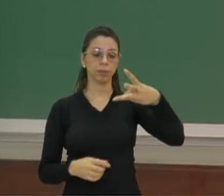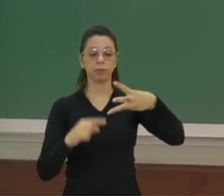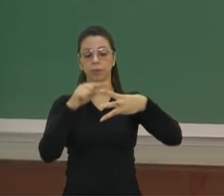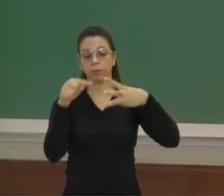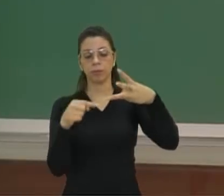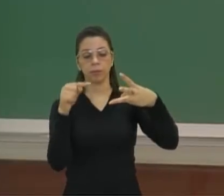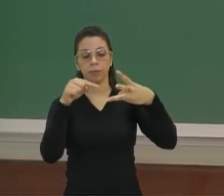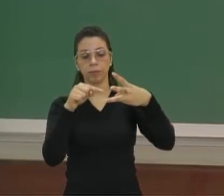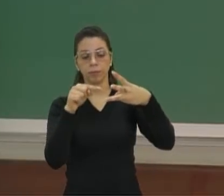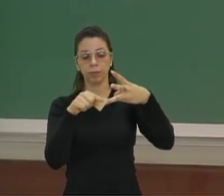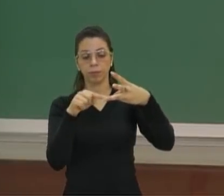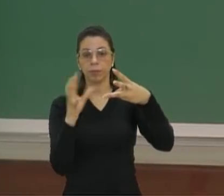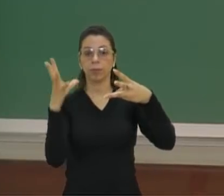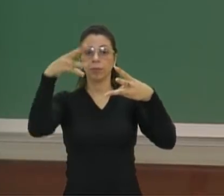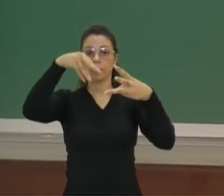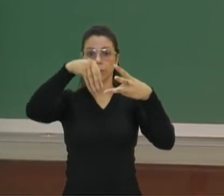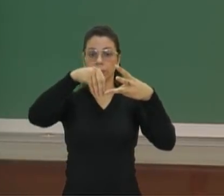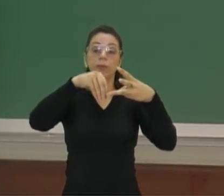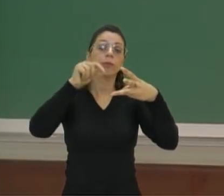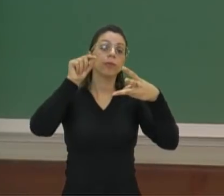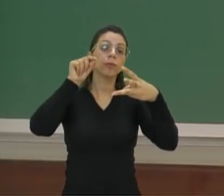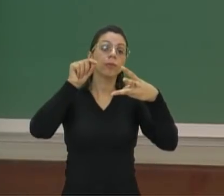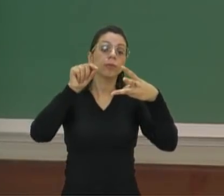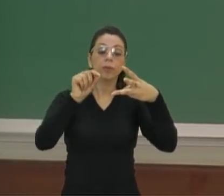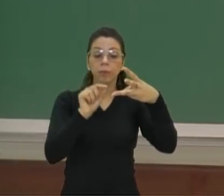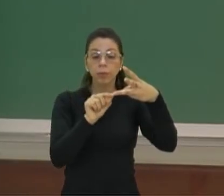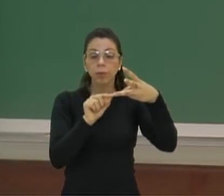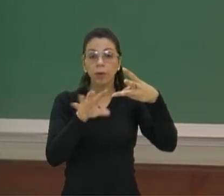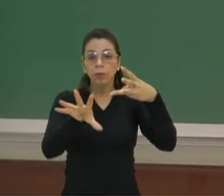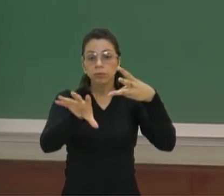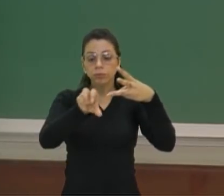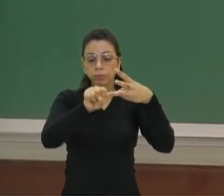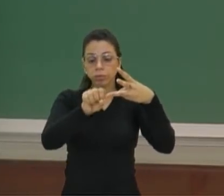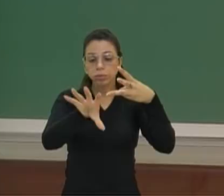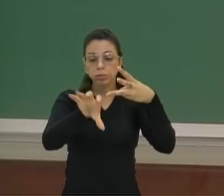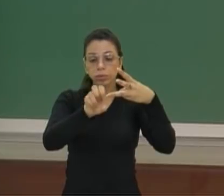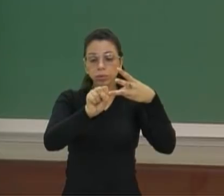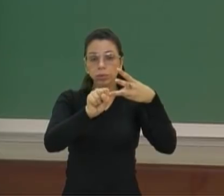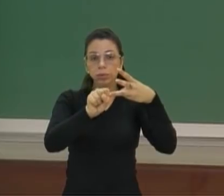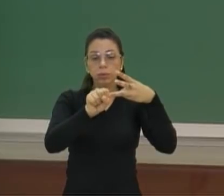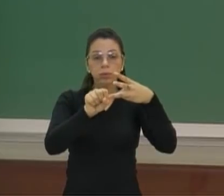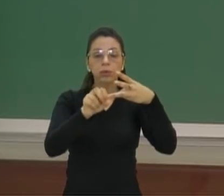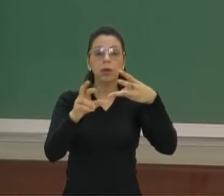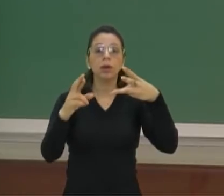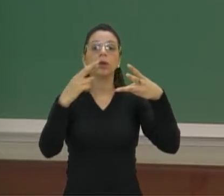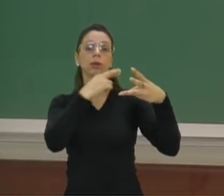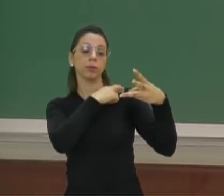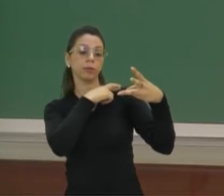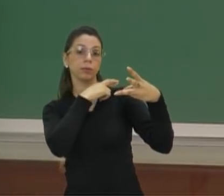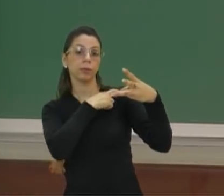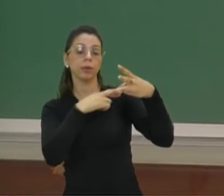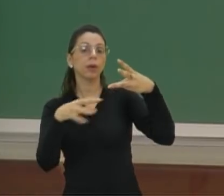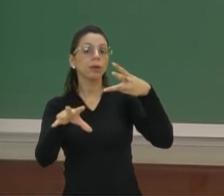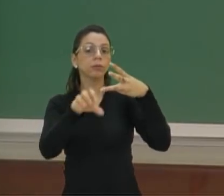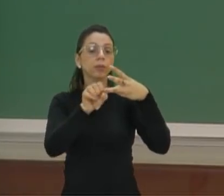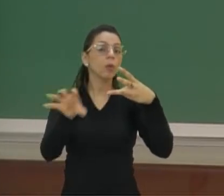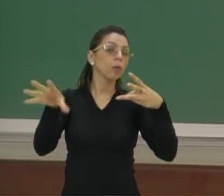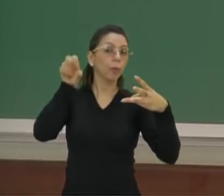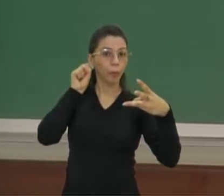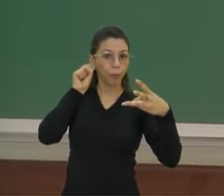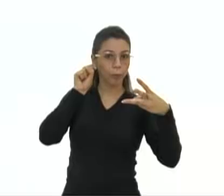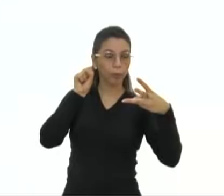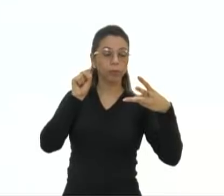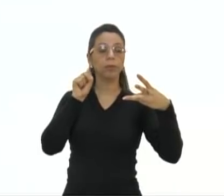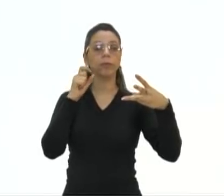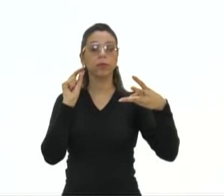estão localizados quem? Os mecanorreceptores, responsáveis pela audição. Eles